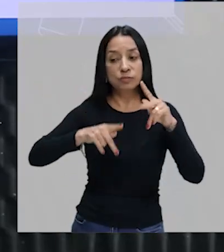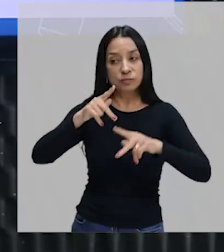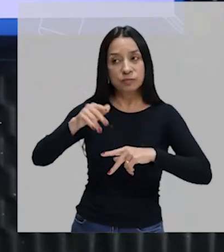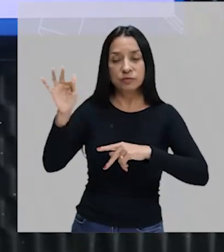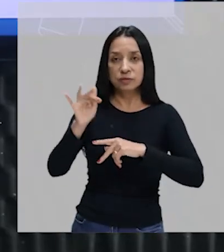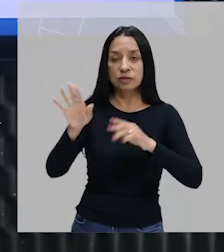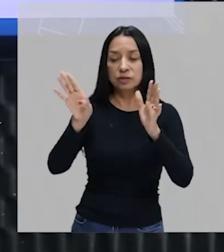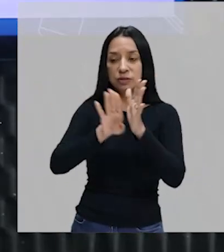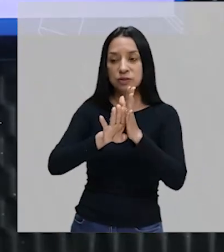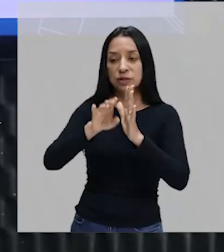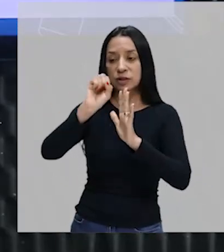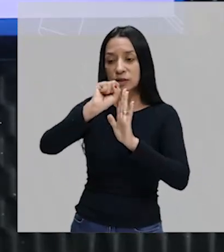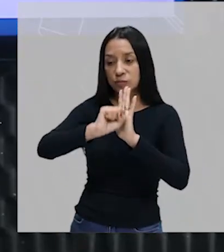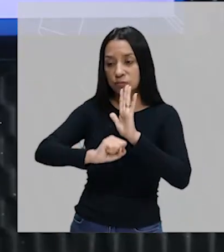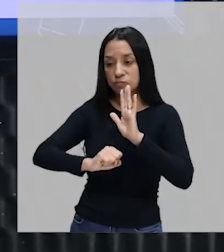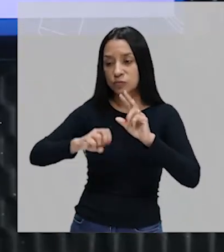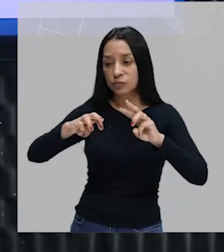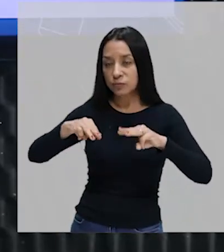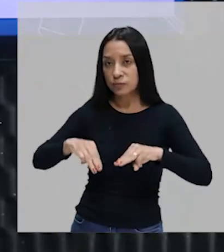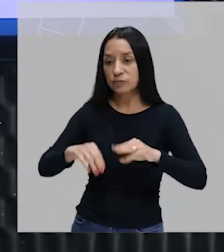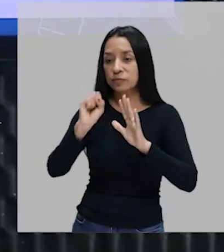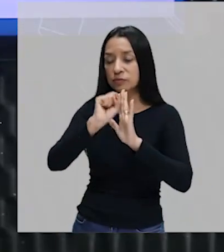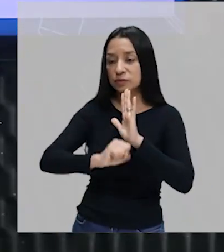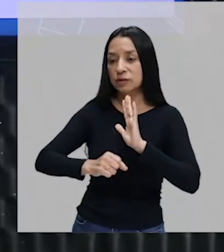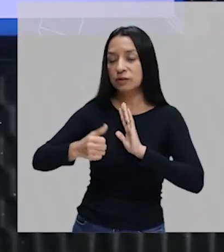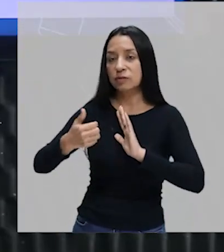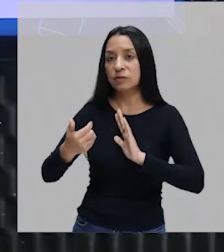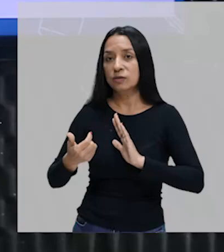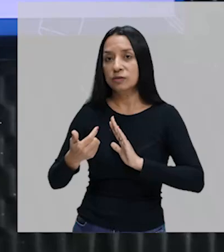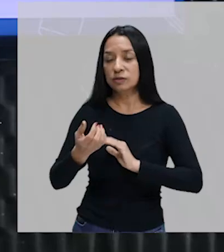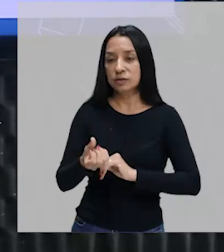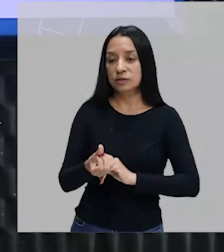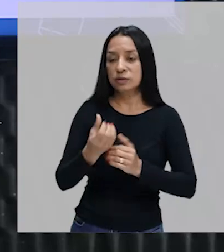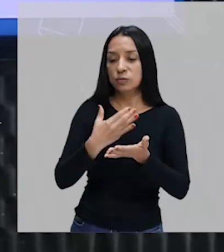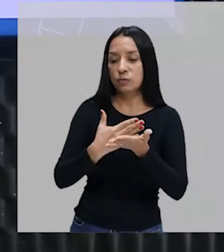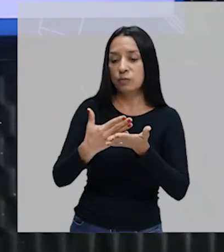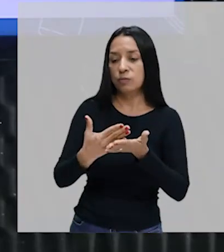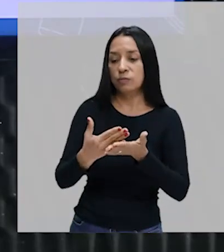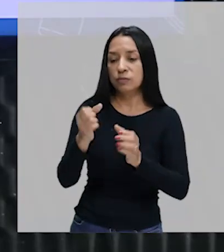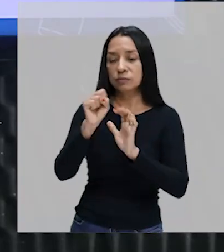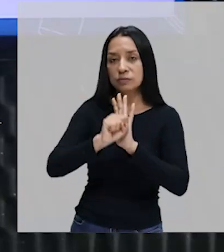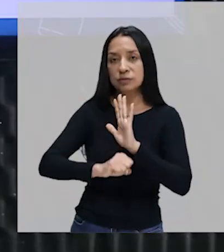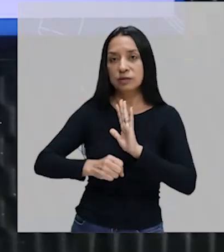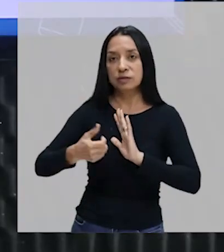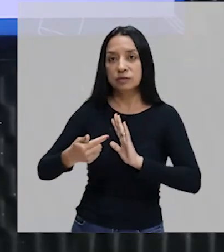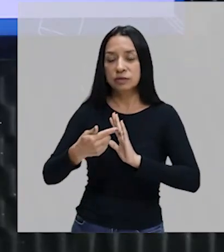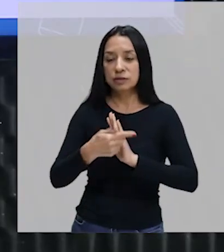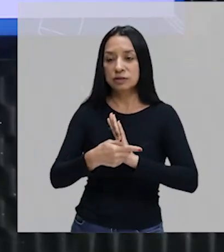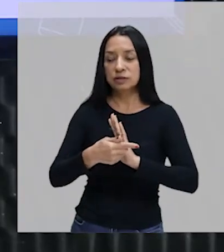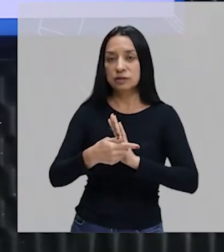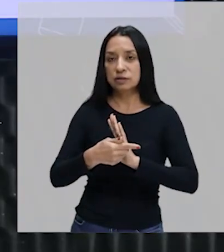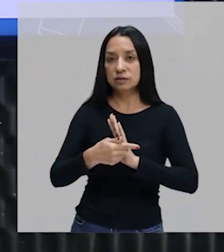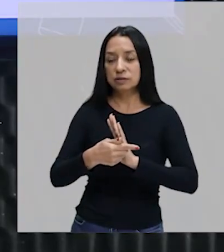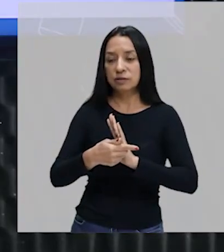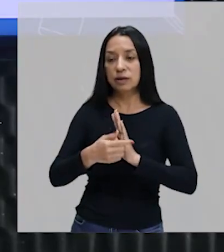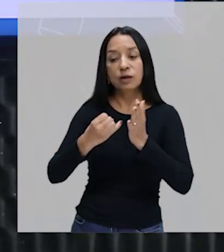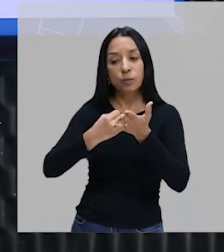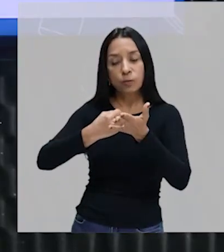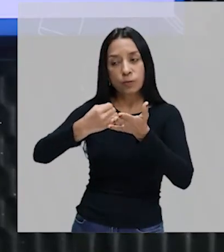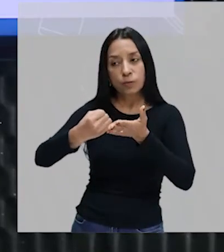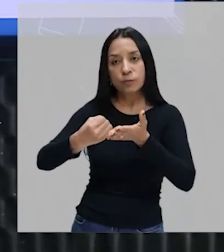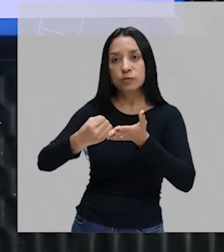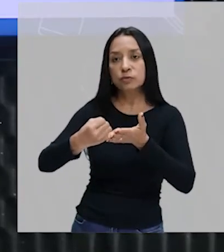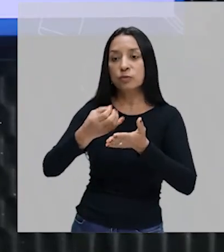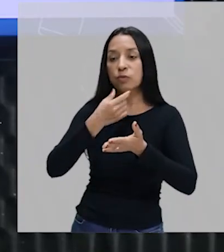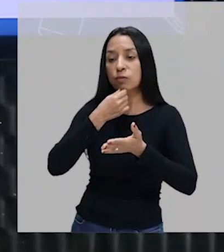XVI, começo do século XVII, e a partir de Daniel de Latouche, senhor de La Ravardieres,